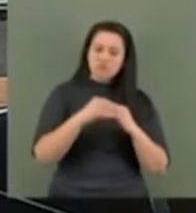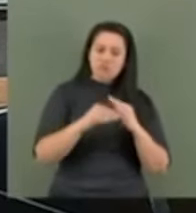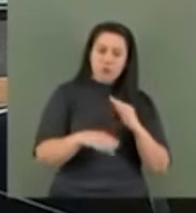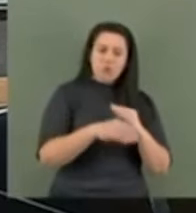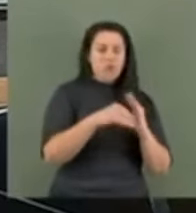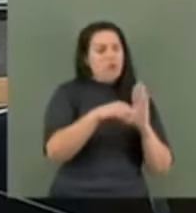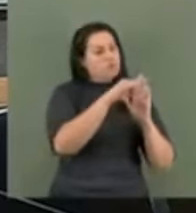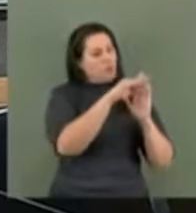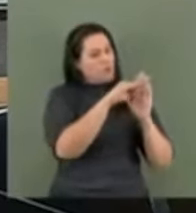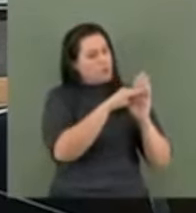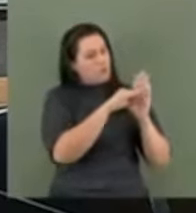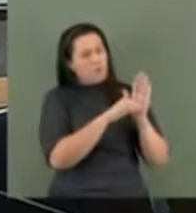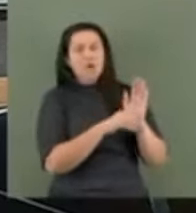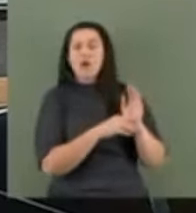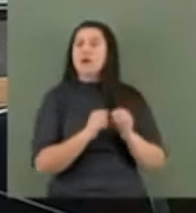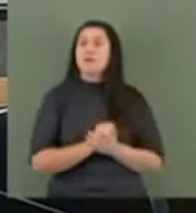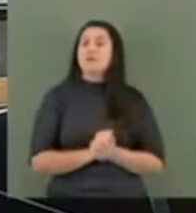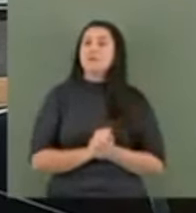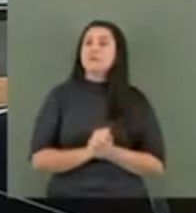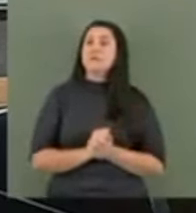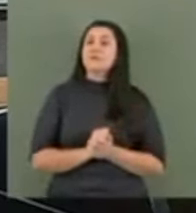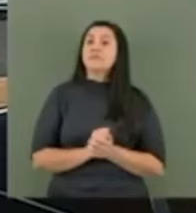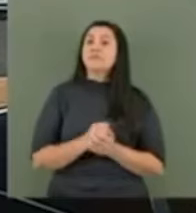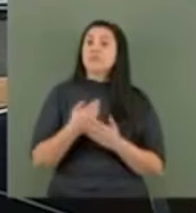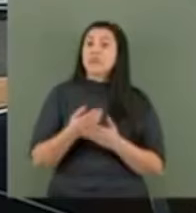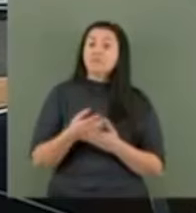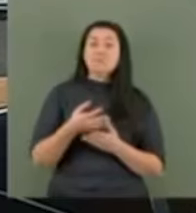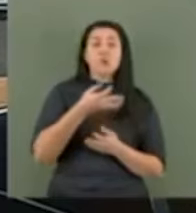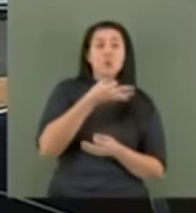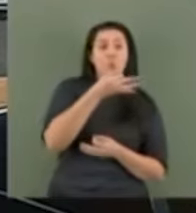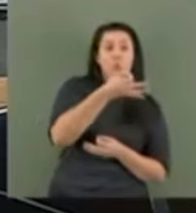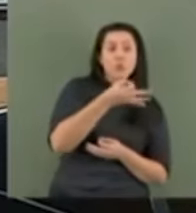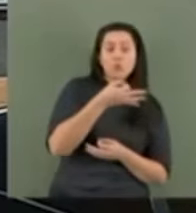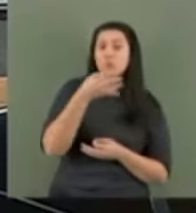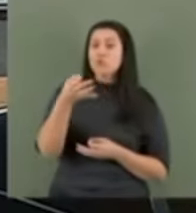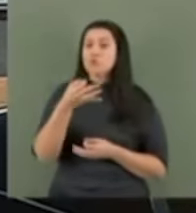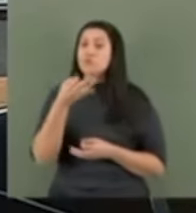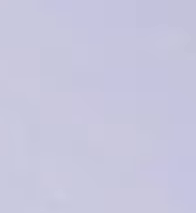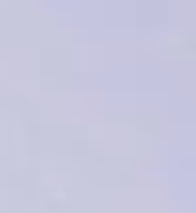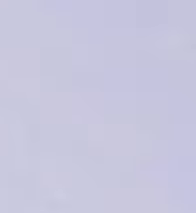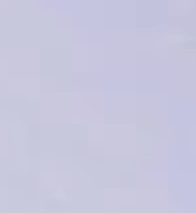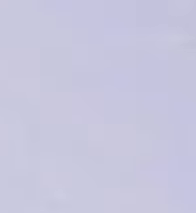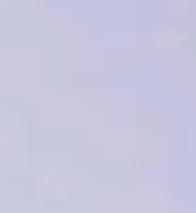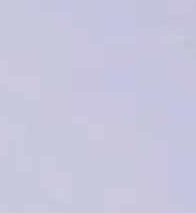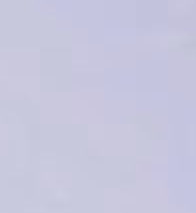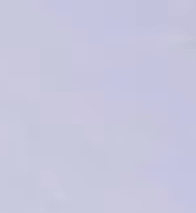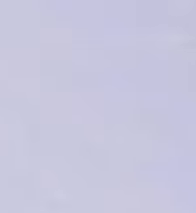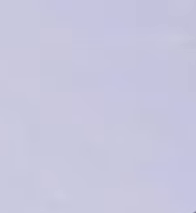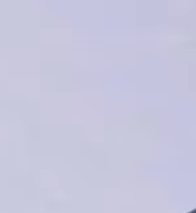em audiências públicas para receber sugestões da população.